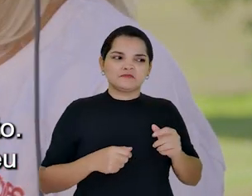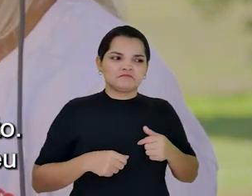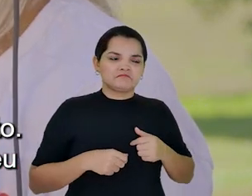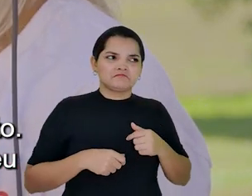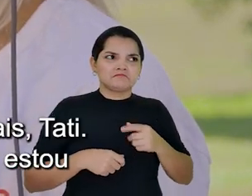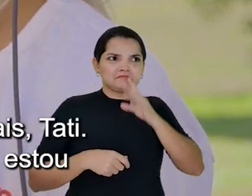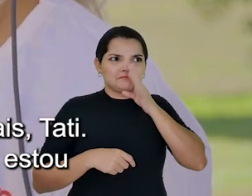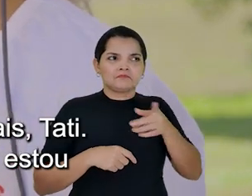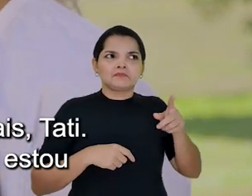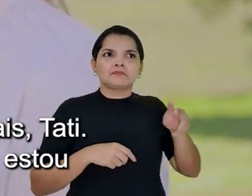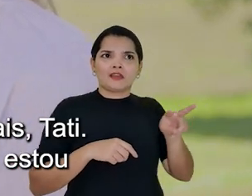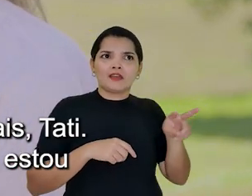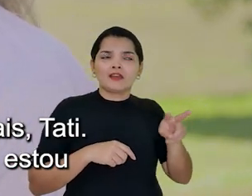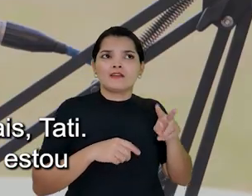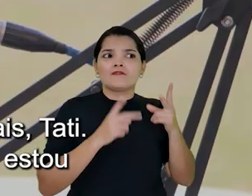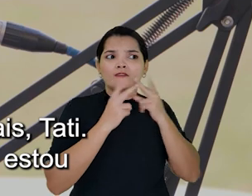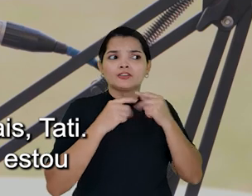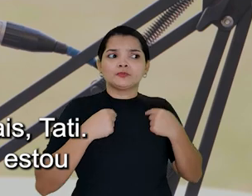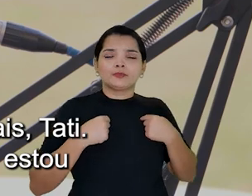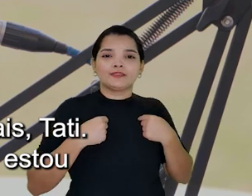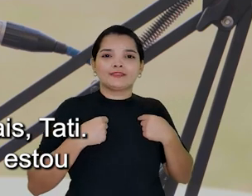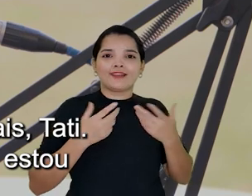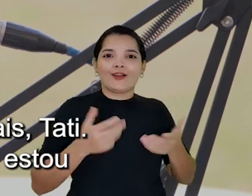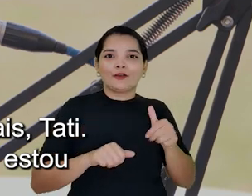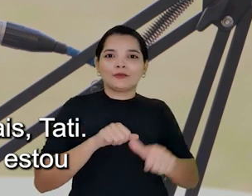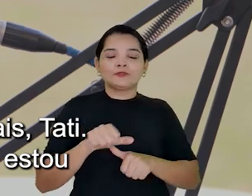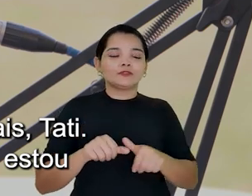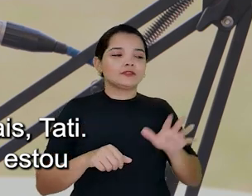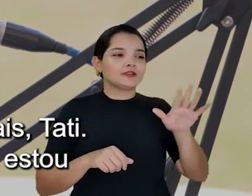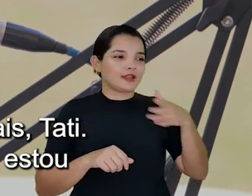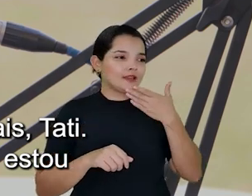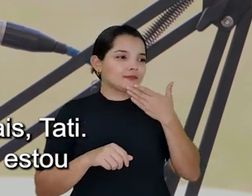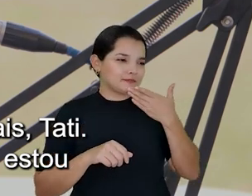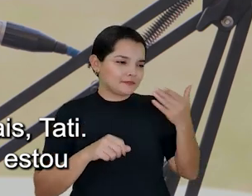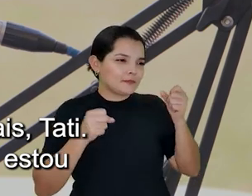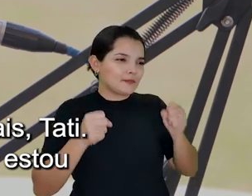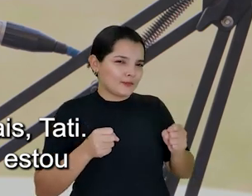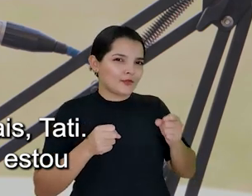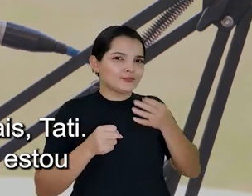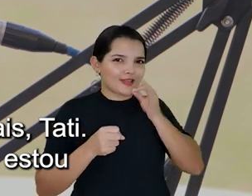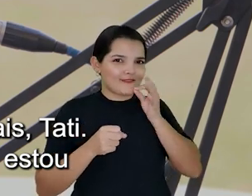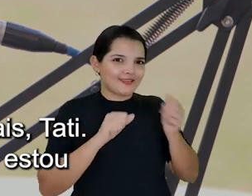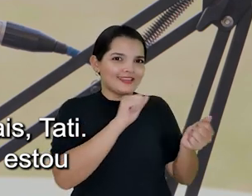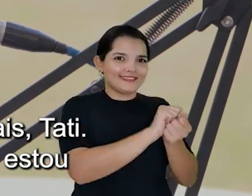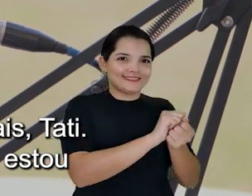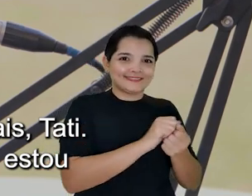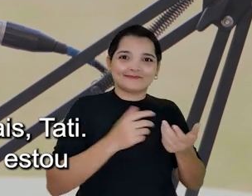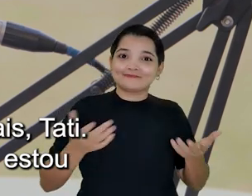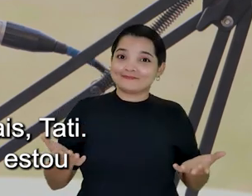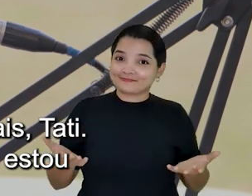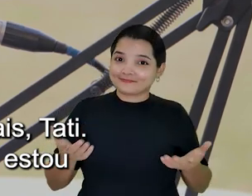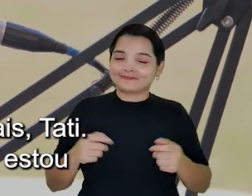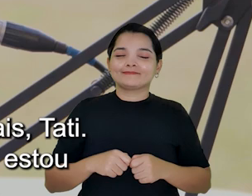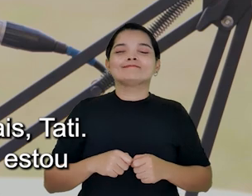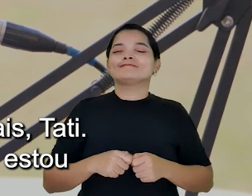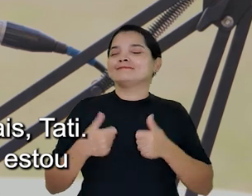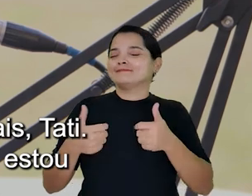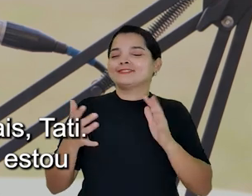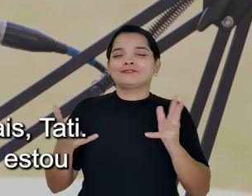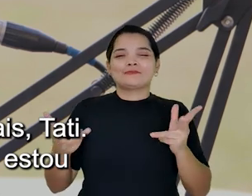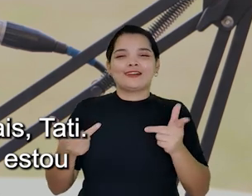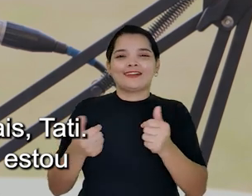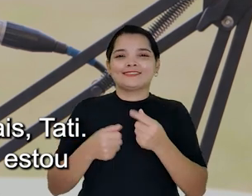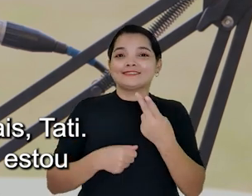inverteu completamente a situação uhum bacana demais Tati olha essa conversa